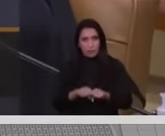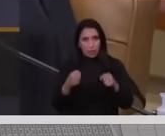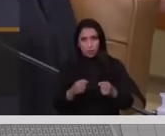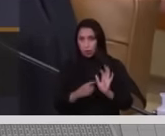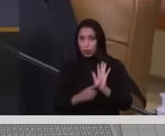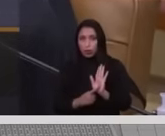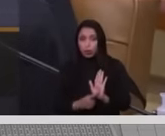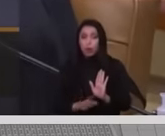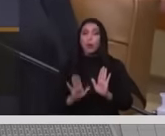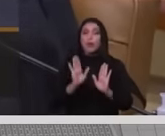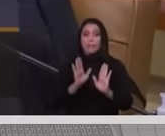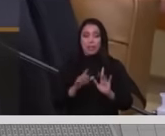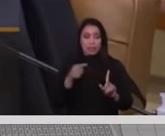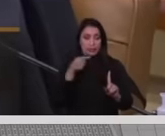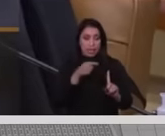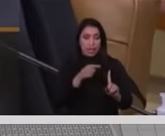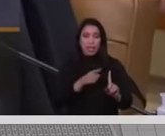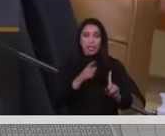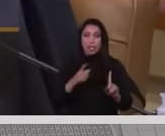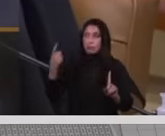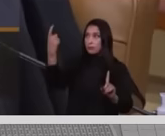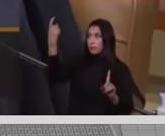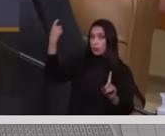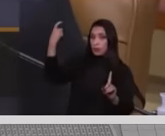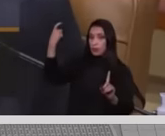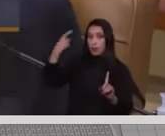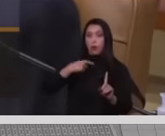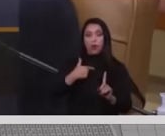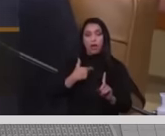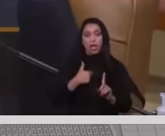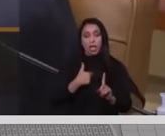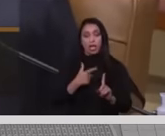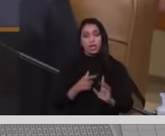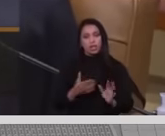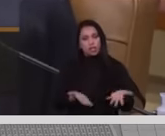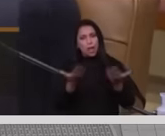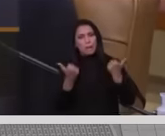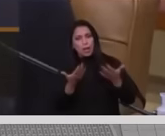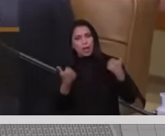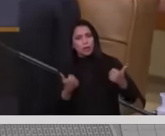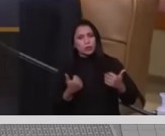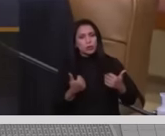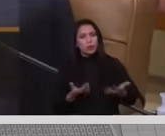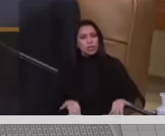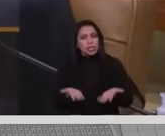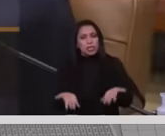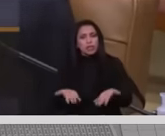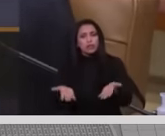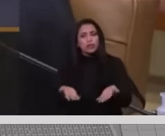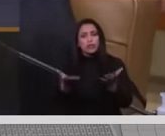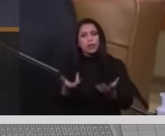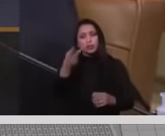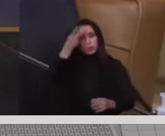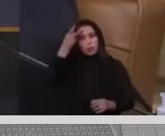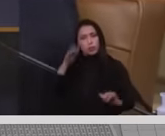por si, né? Porque você entrar à força num prédio público, depredar um prédio público, não é uma manifestação... É um crime político, não